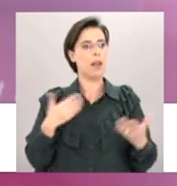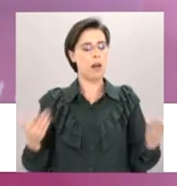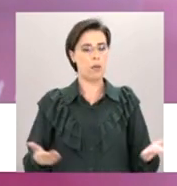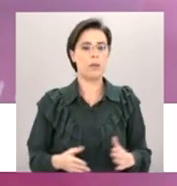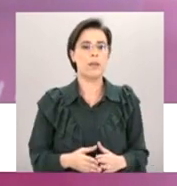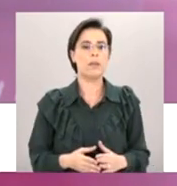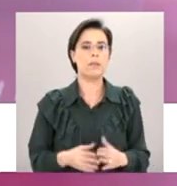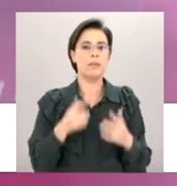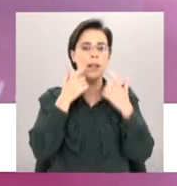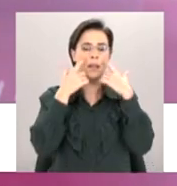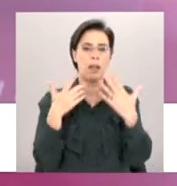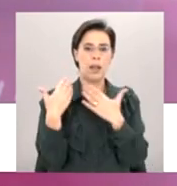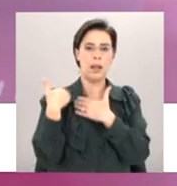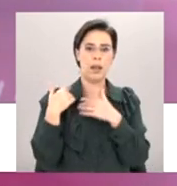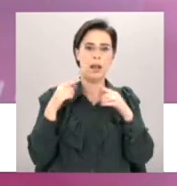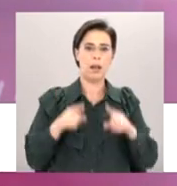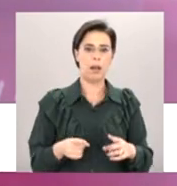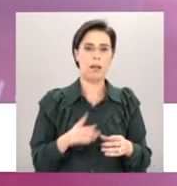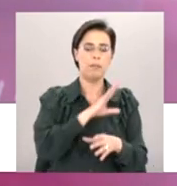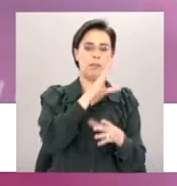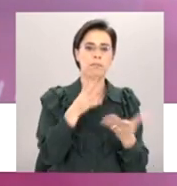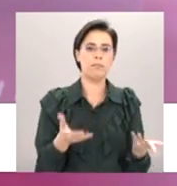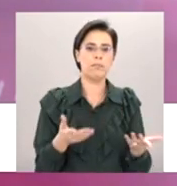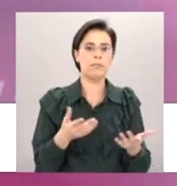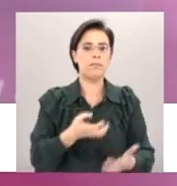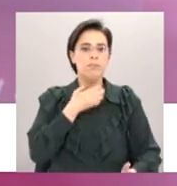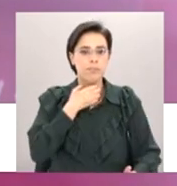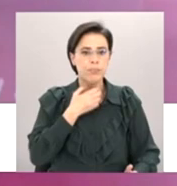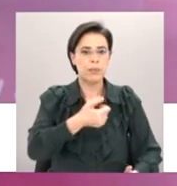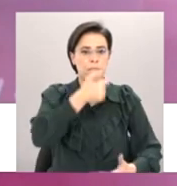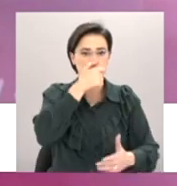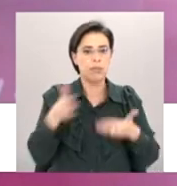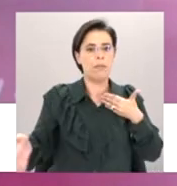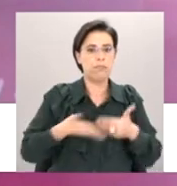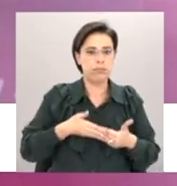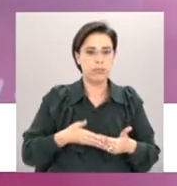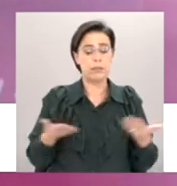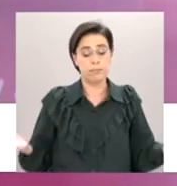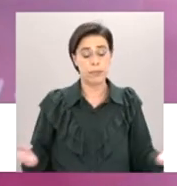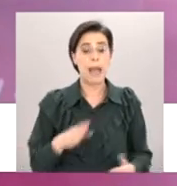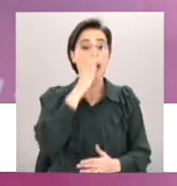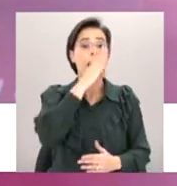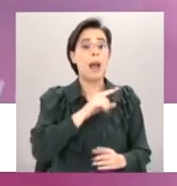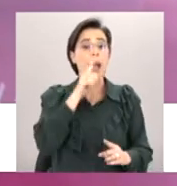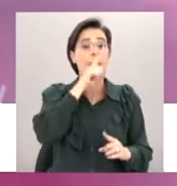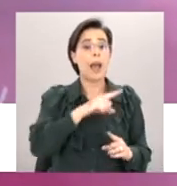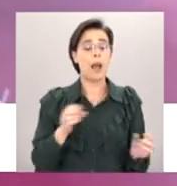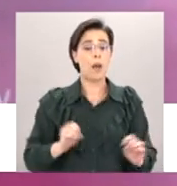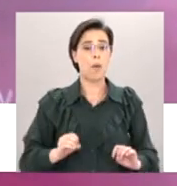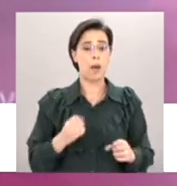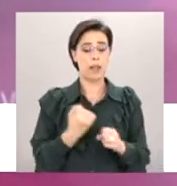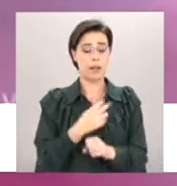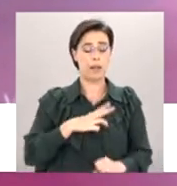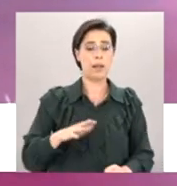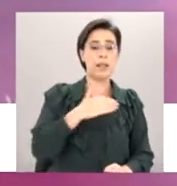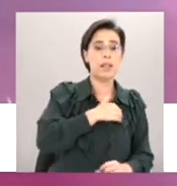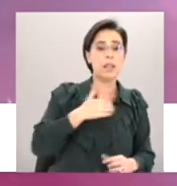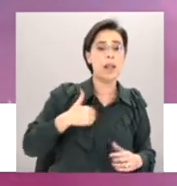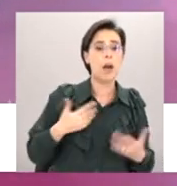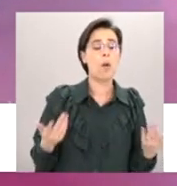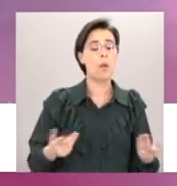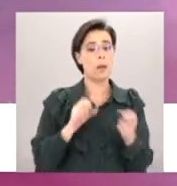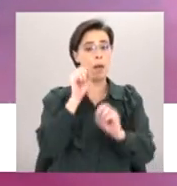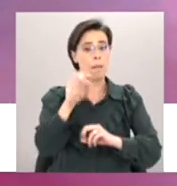vai ser responsável pela sua inclusão que o seu colapso e mais quem não deixa com o tradicional saúde